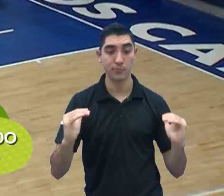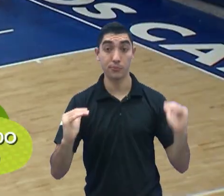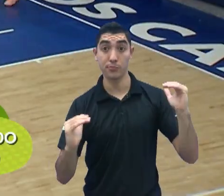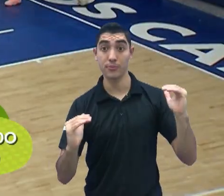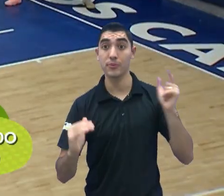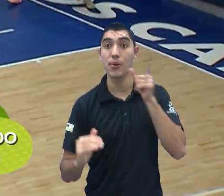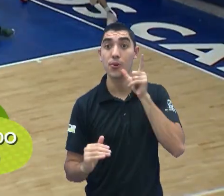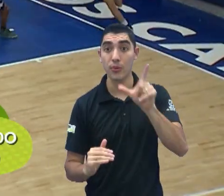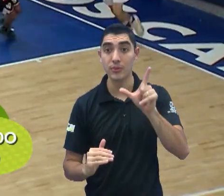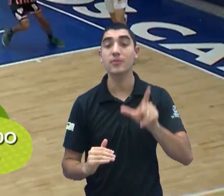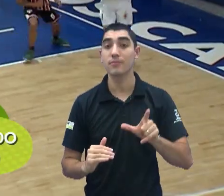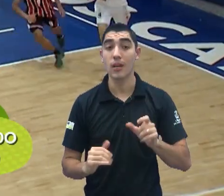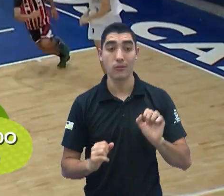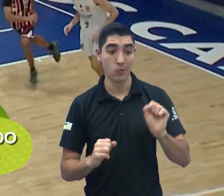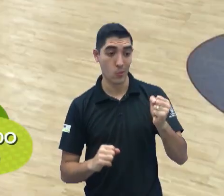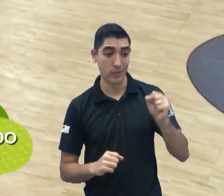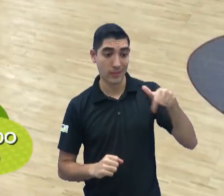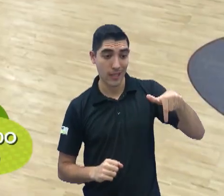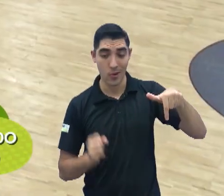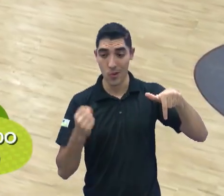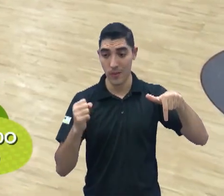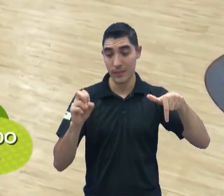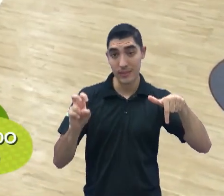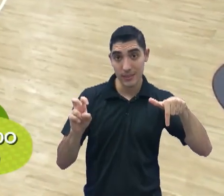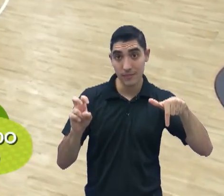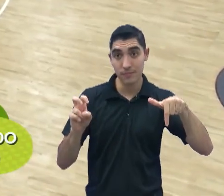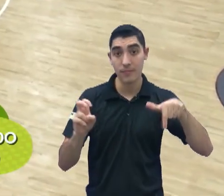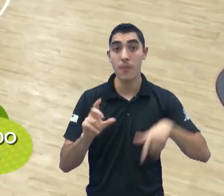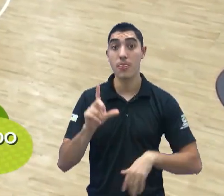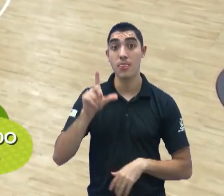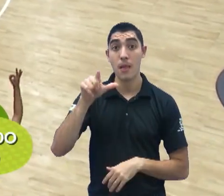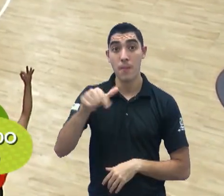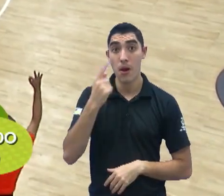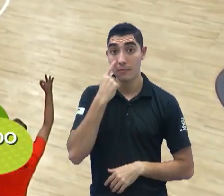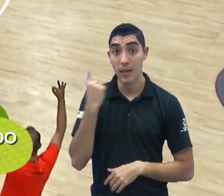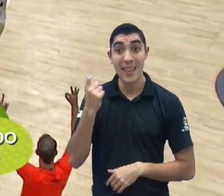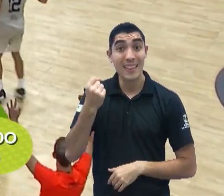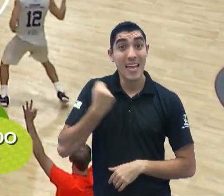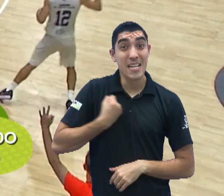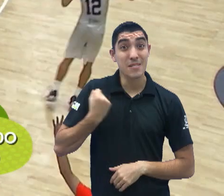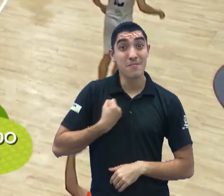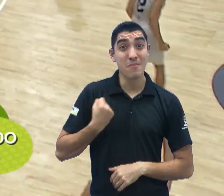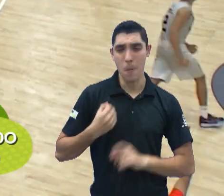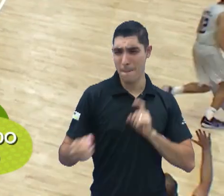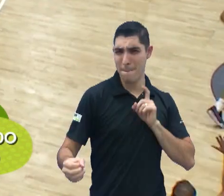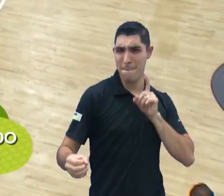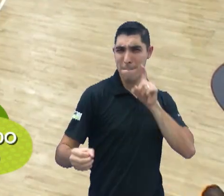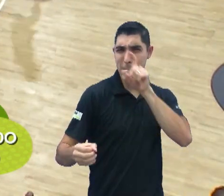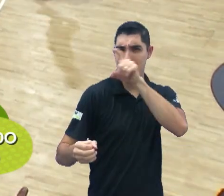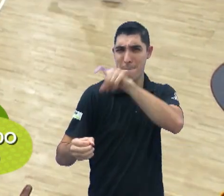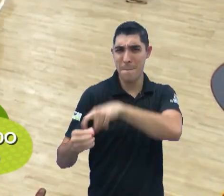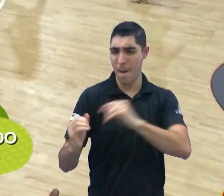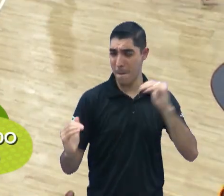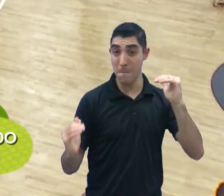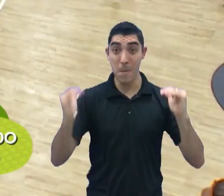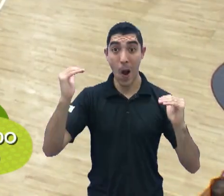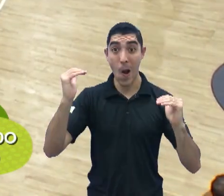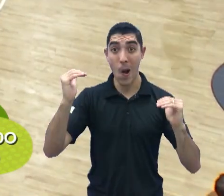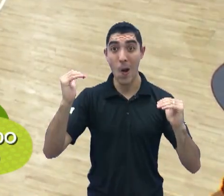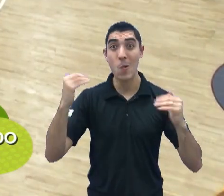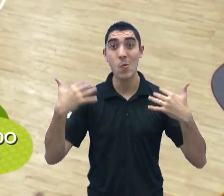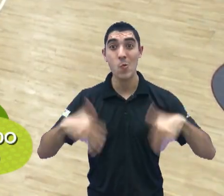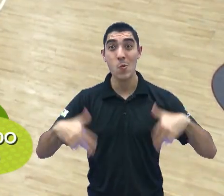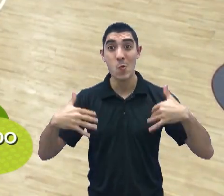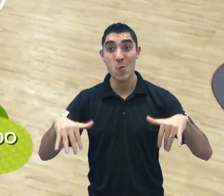cronômetro, 87-85. Aí, uma bola de 3 para o São José enlouqueceu a torcida no Lineu de Moura e o São